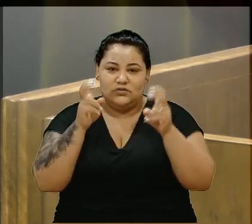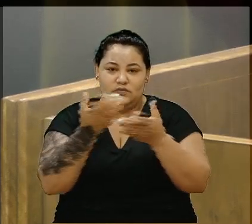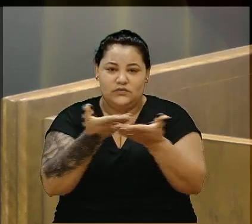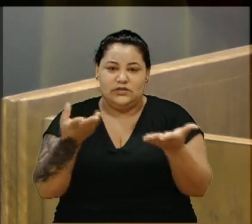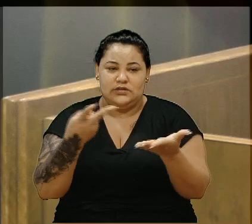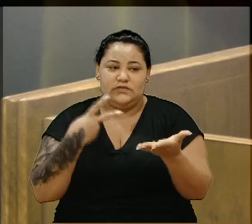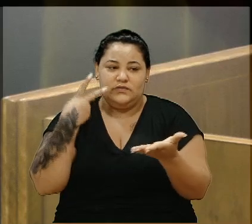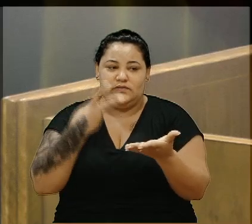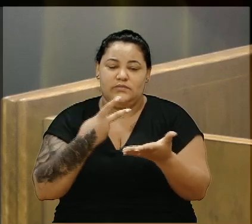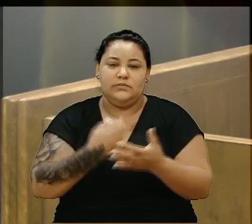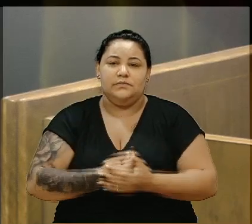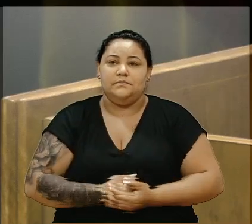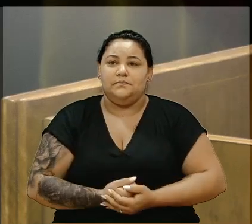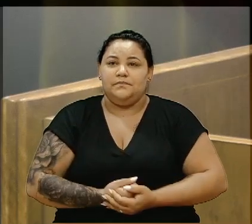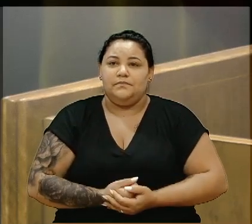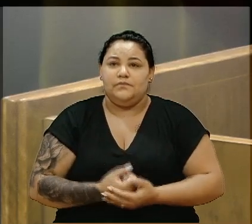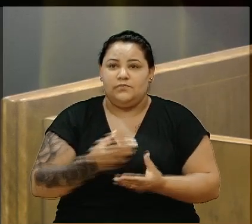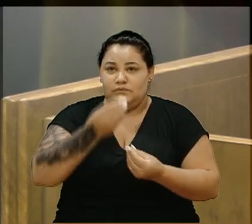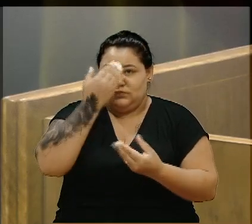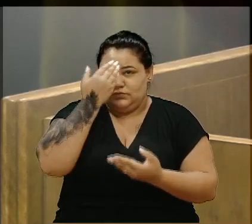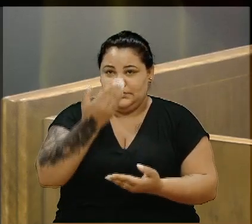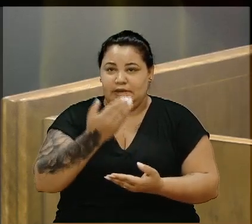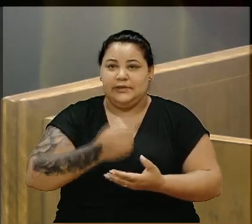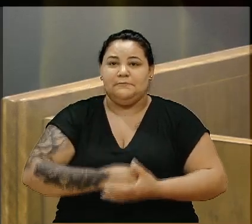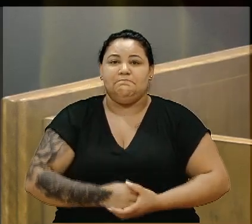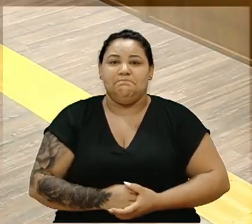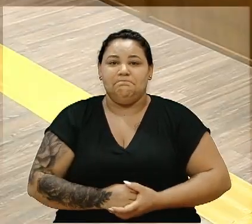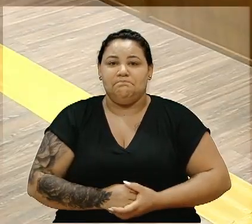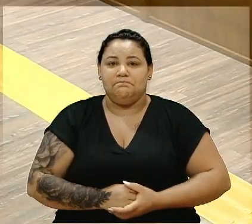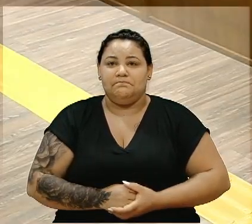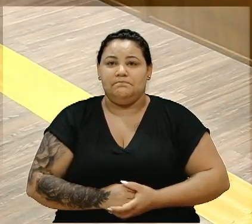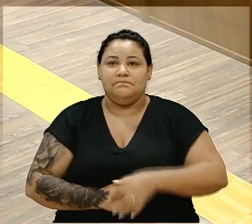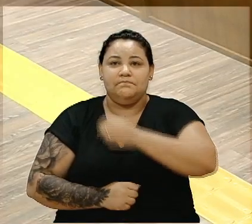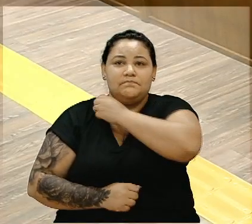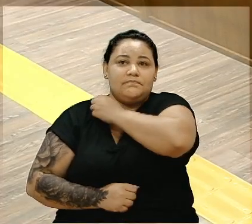vereadores e com a comunidade. Muito obrigada pela tolerância, presidente. Muito obrigada, vereadora Marisol.